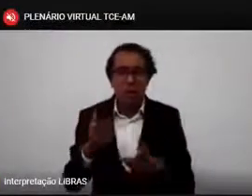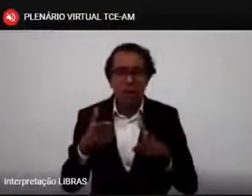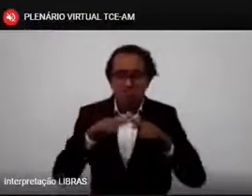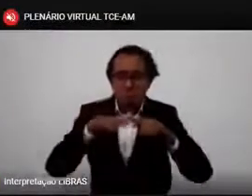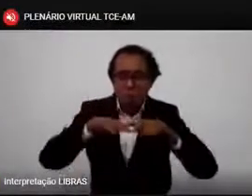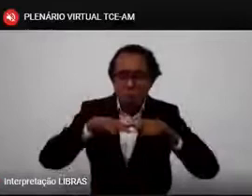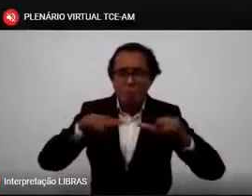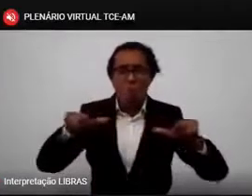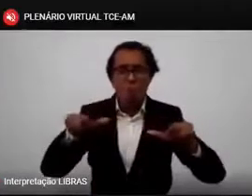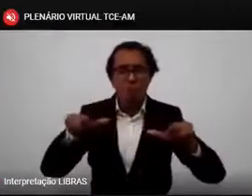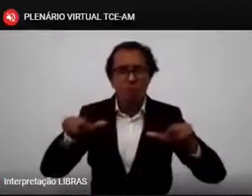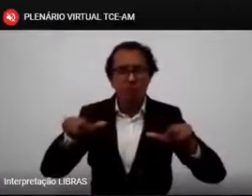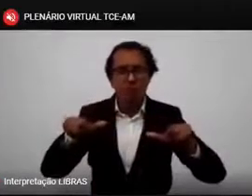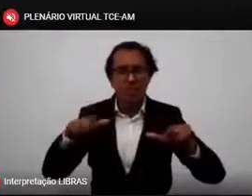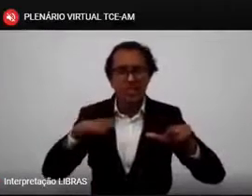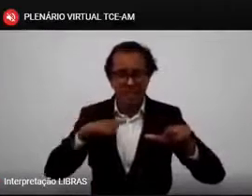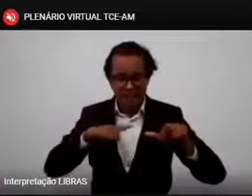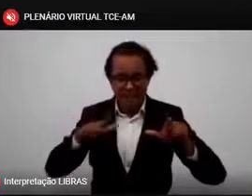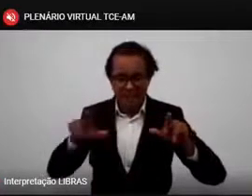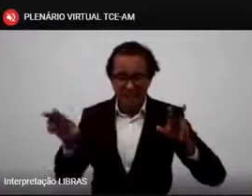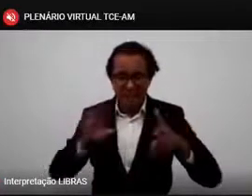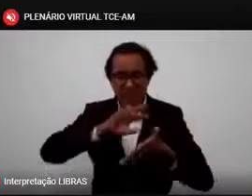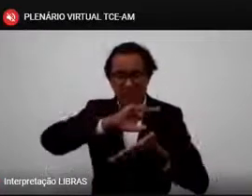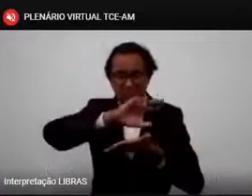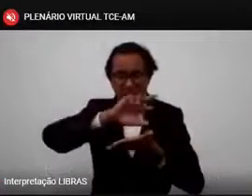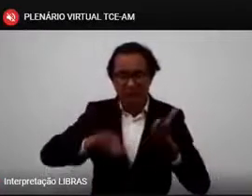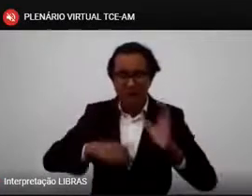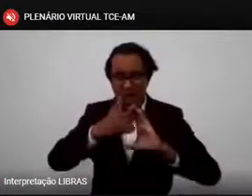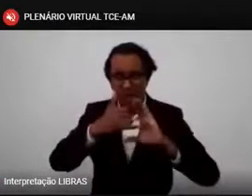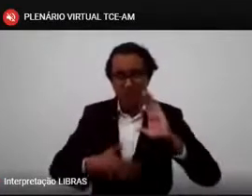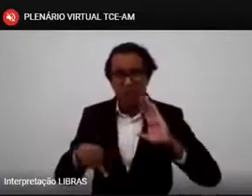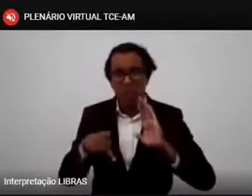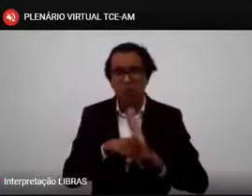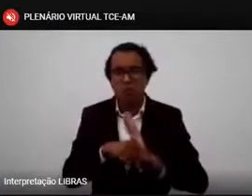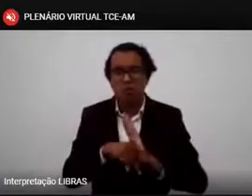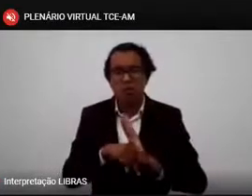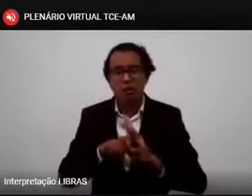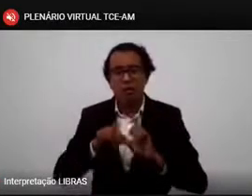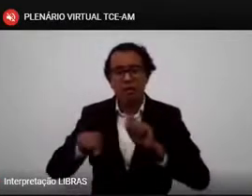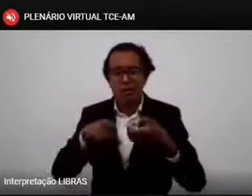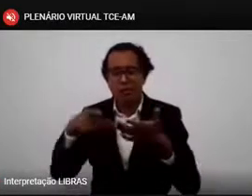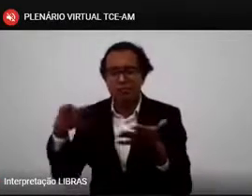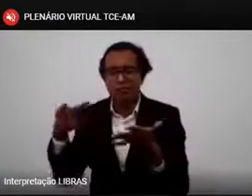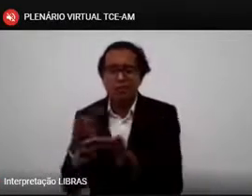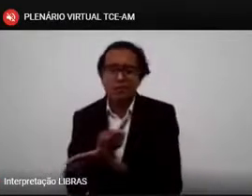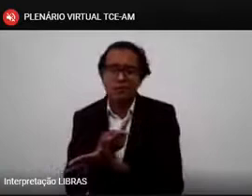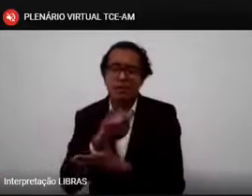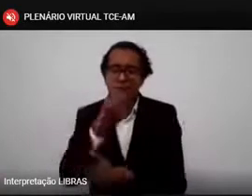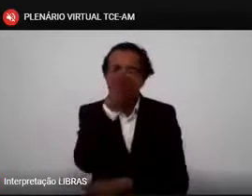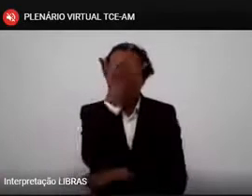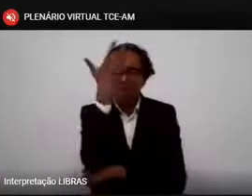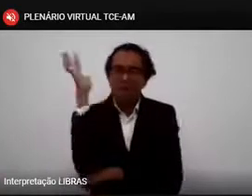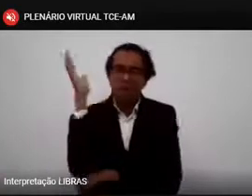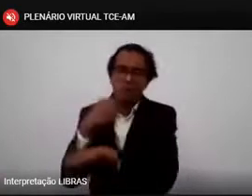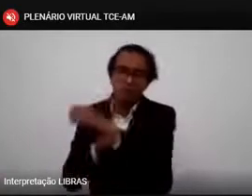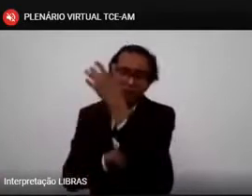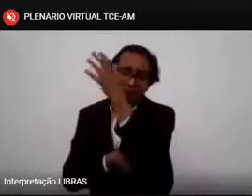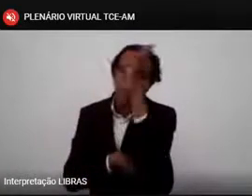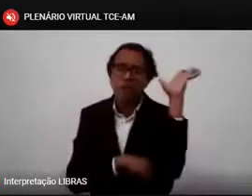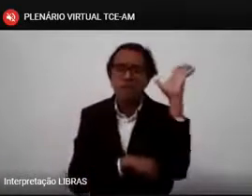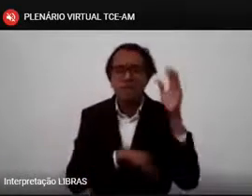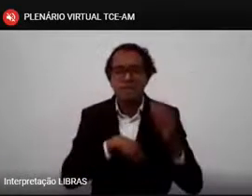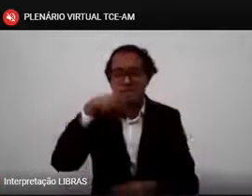a super resiliente floresta tropical amazônica, ela se torna mais vulnerável, o fogo começa